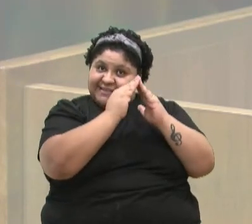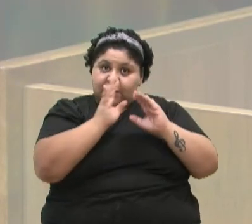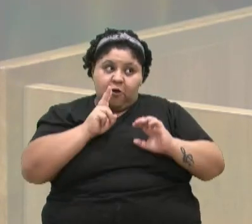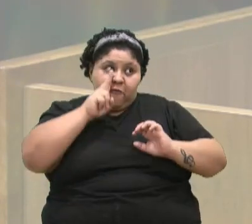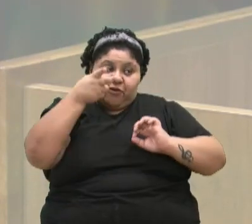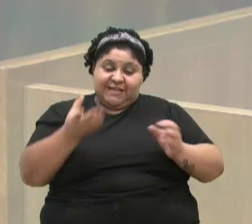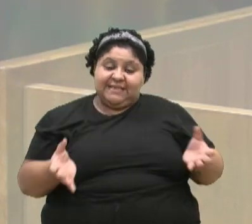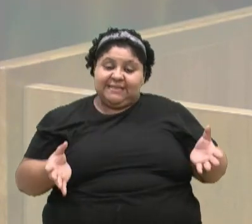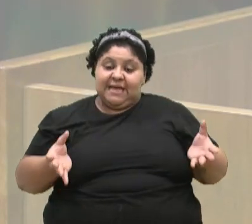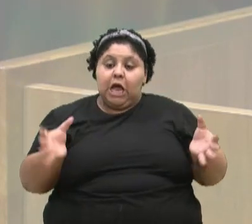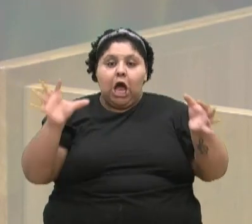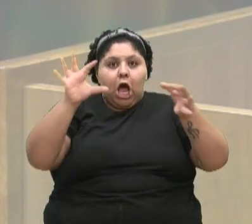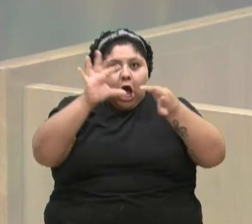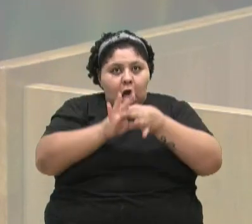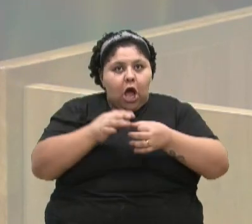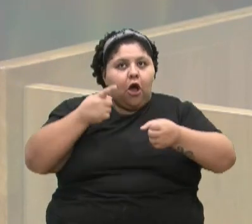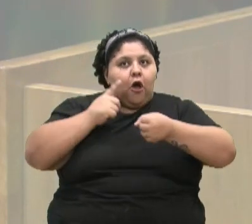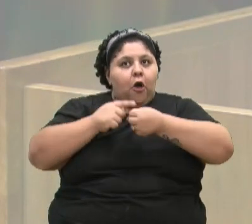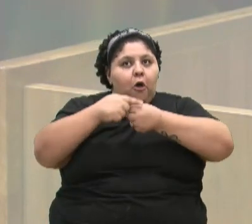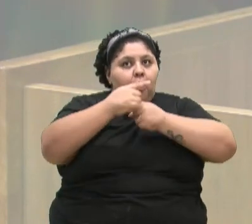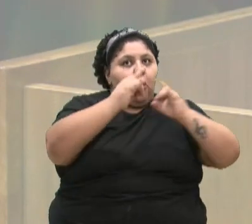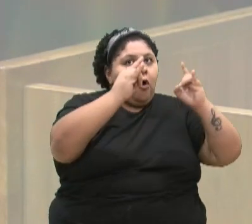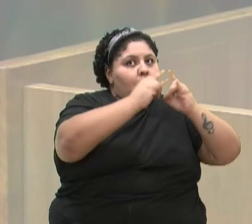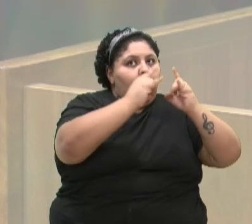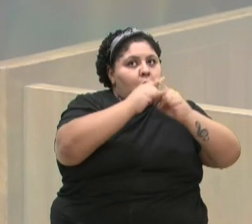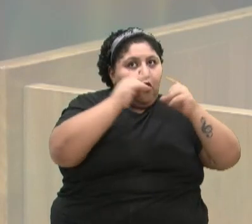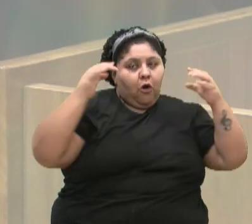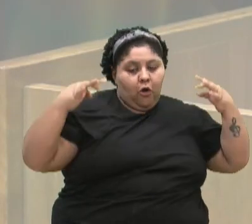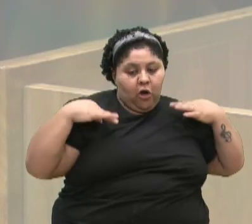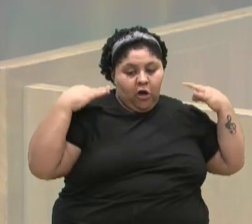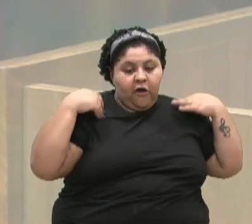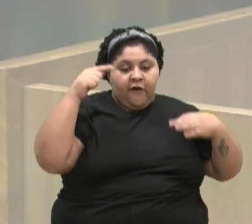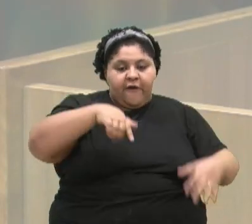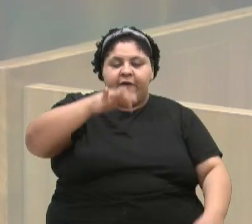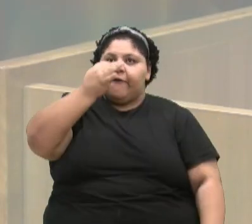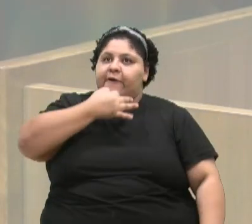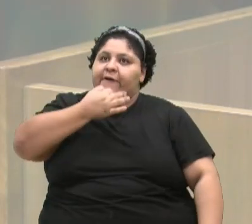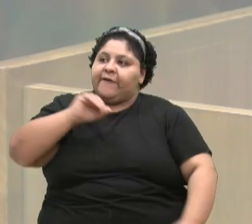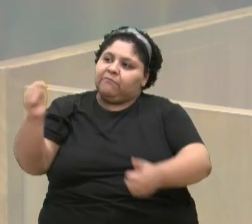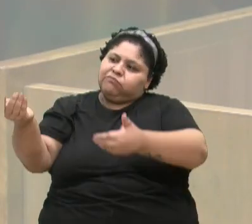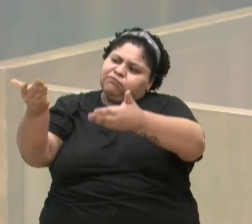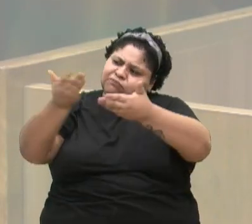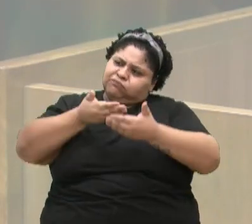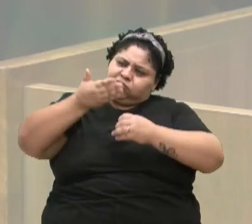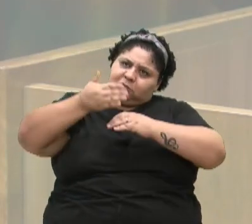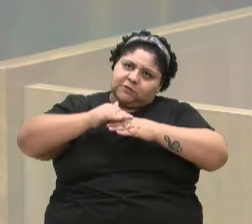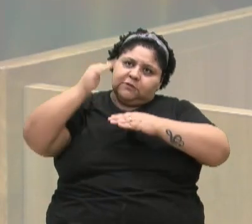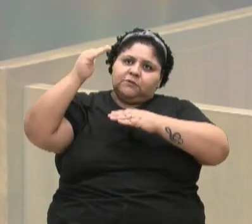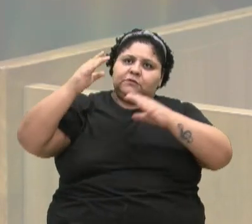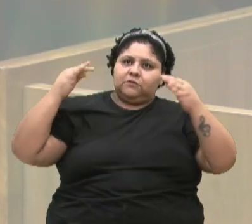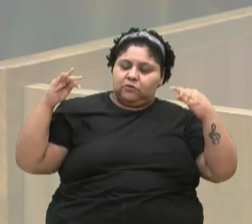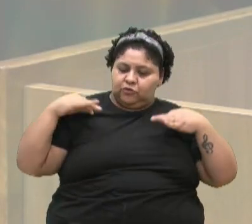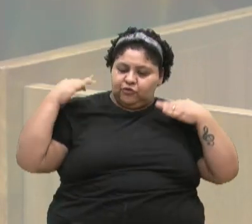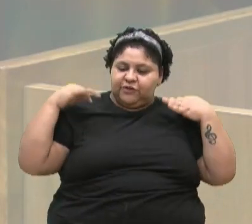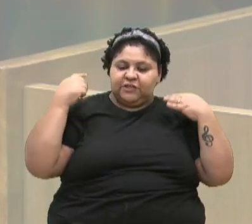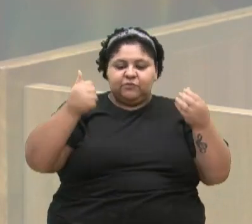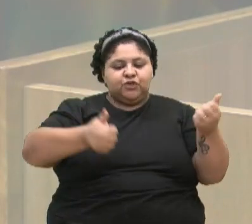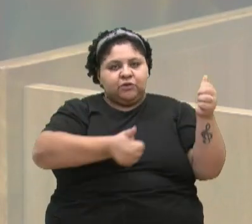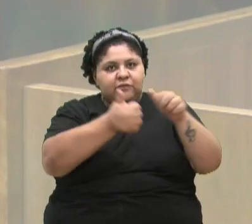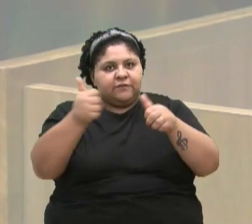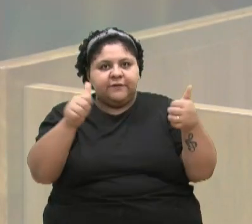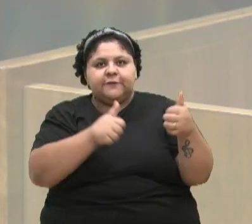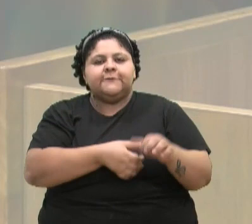a cidade, com as entidades de turismo, para que essa cidade receba cada vez mais um turismo de qualidade,